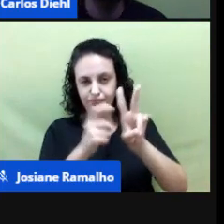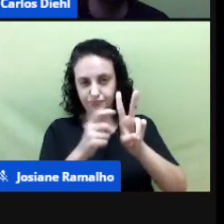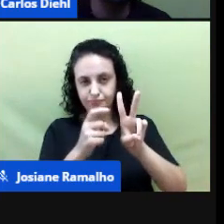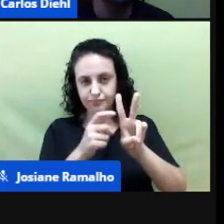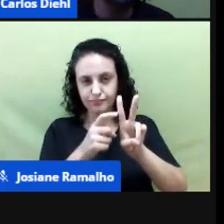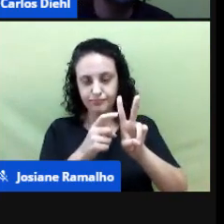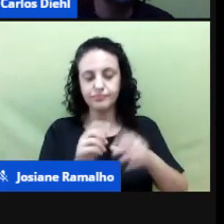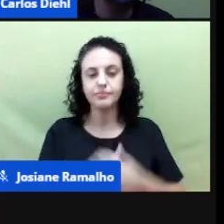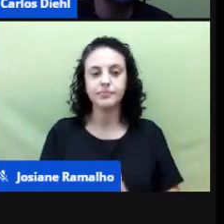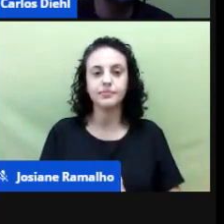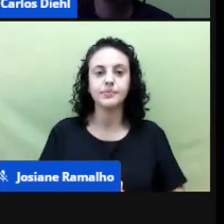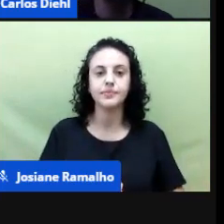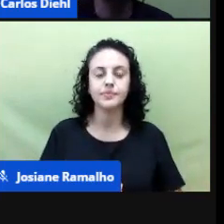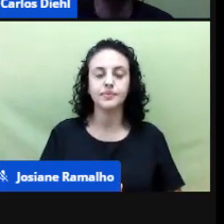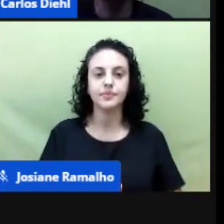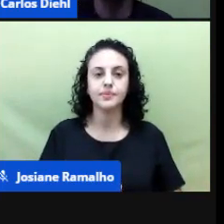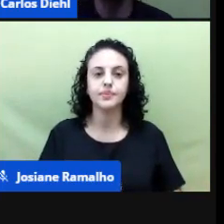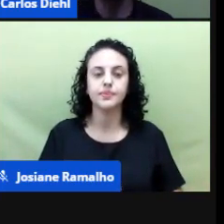contestação.